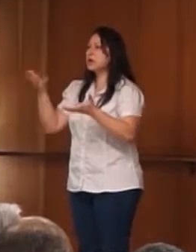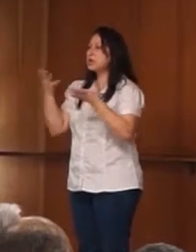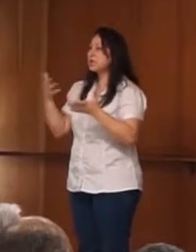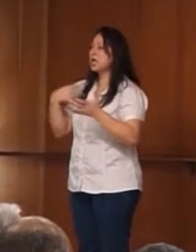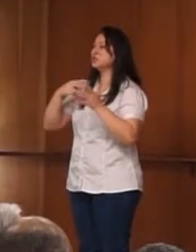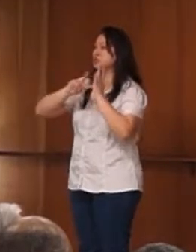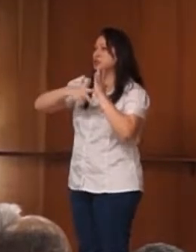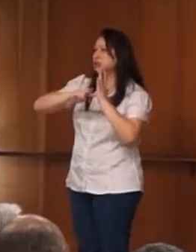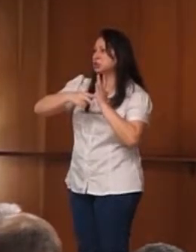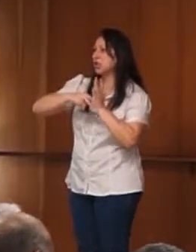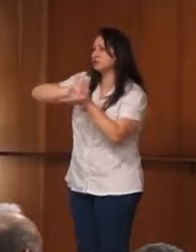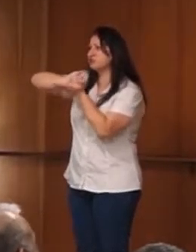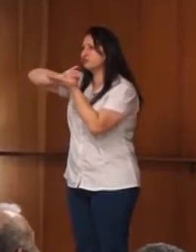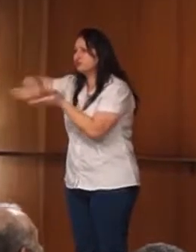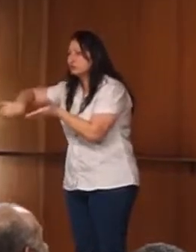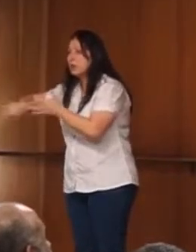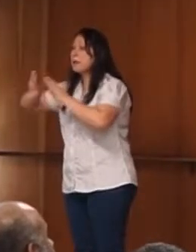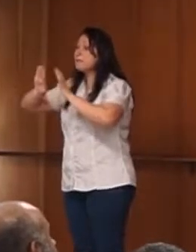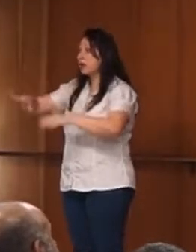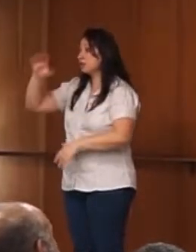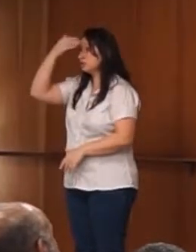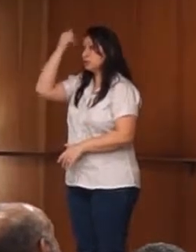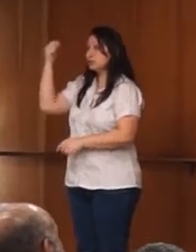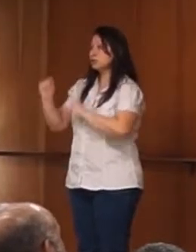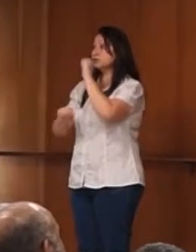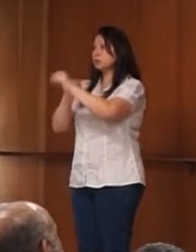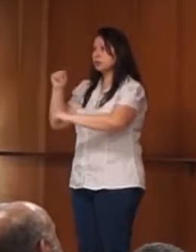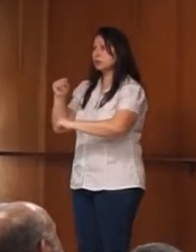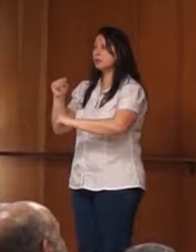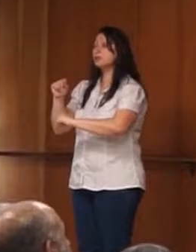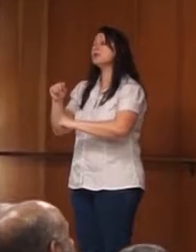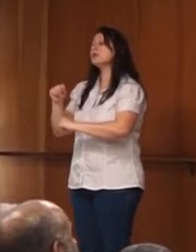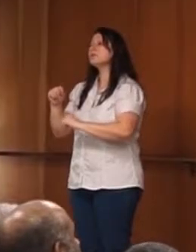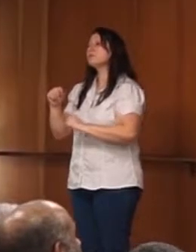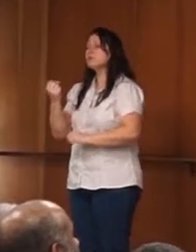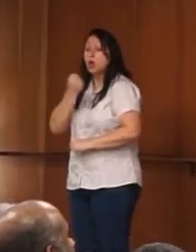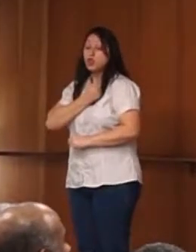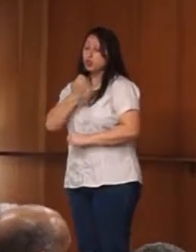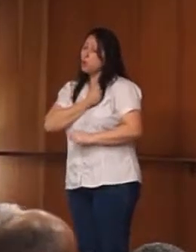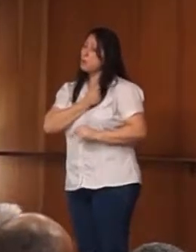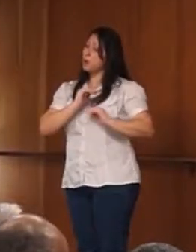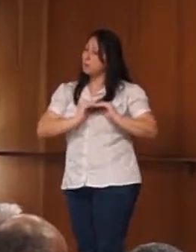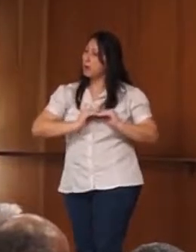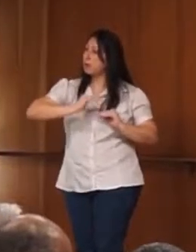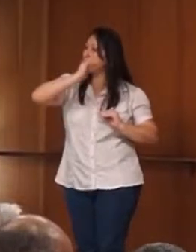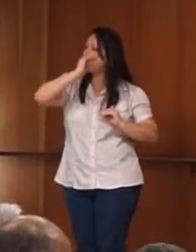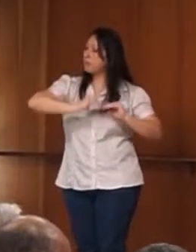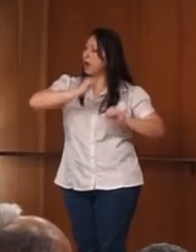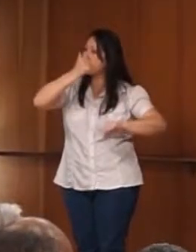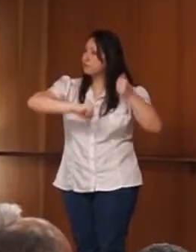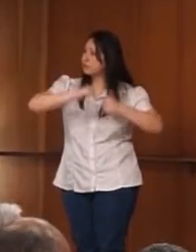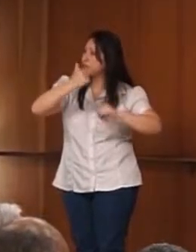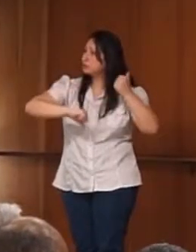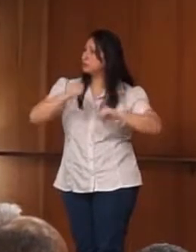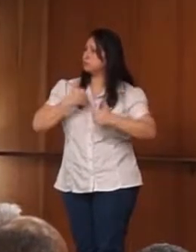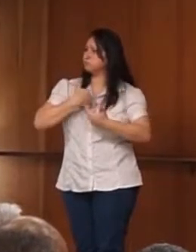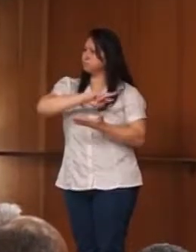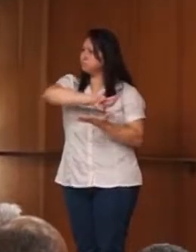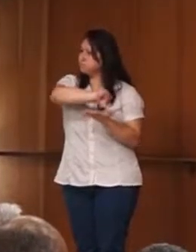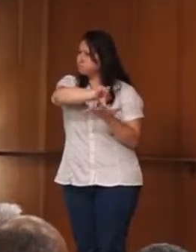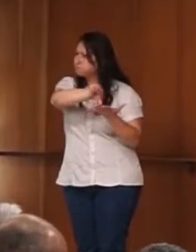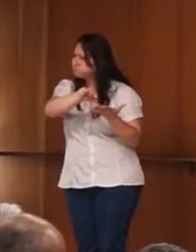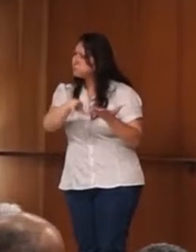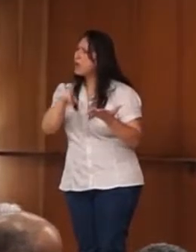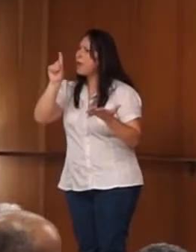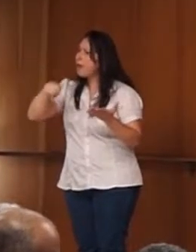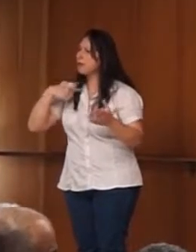mas esquecem que os nossos índices, do ponto de vista das nossas ações, como essa aqui, nessa manhã, e outras mais são sempre no sentido